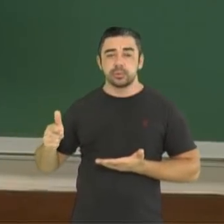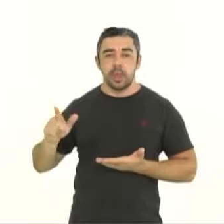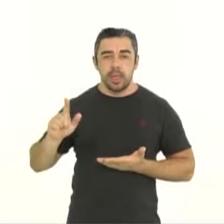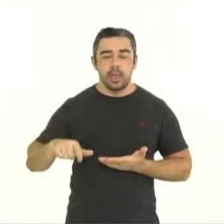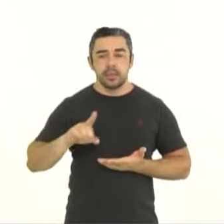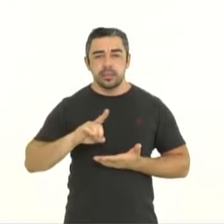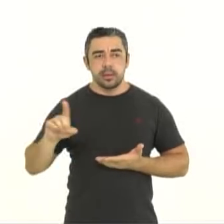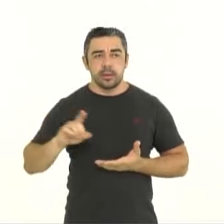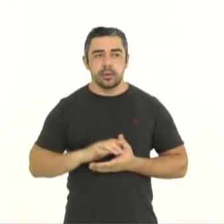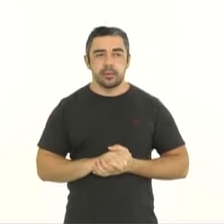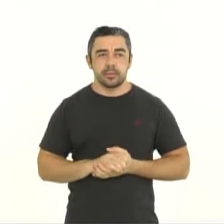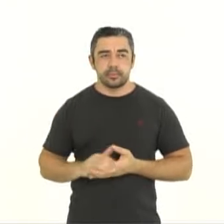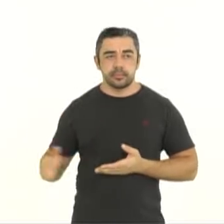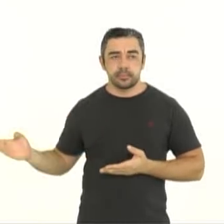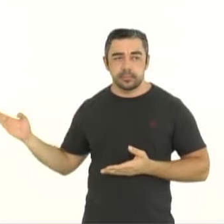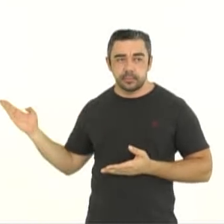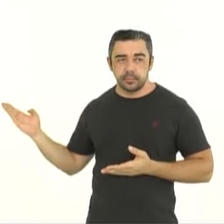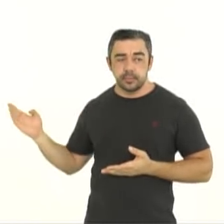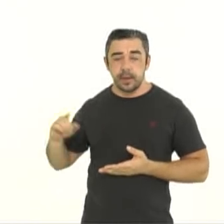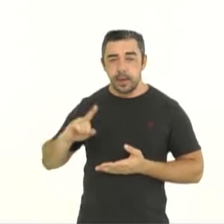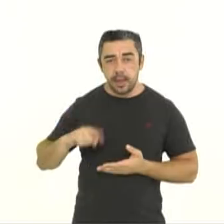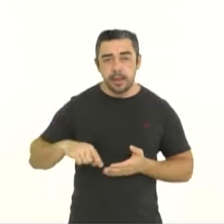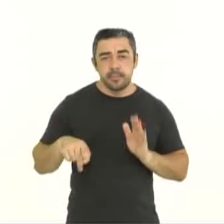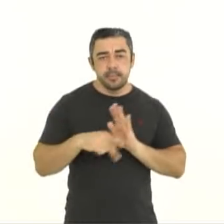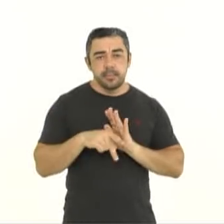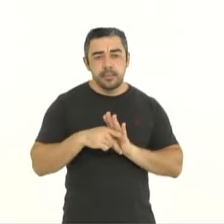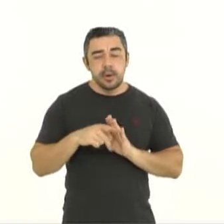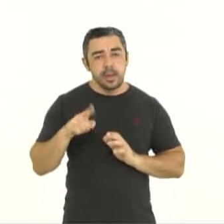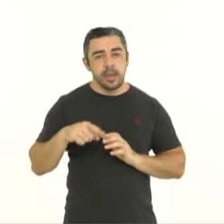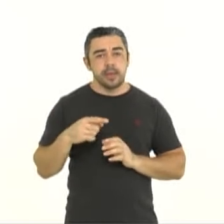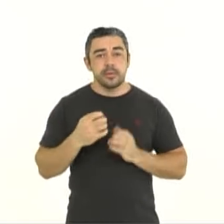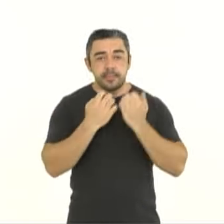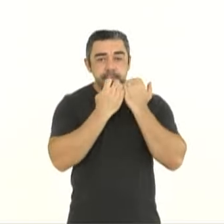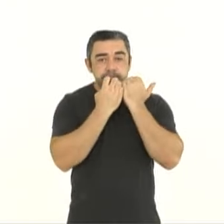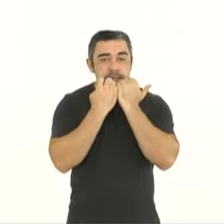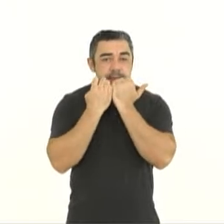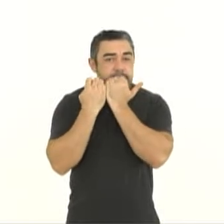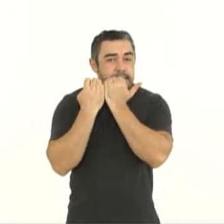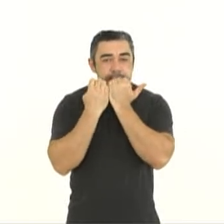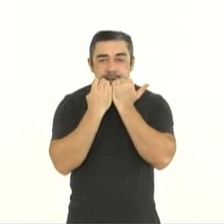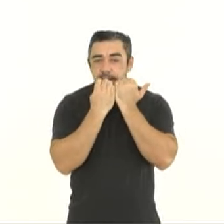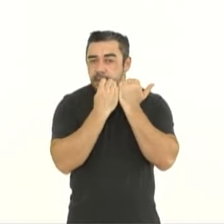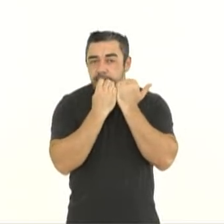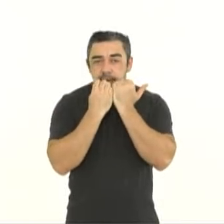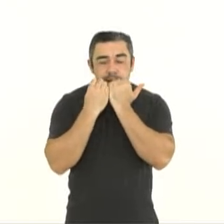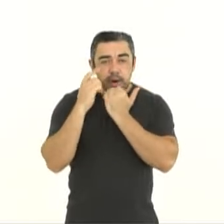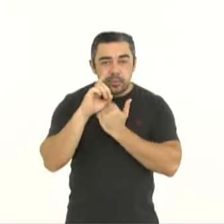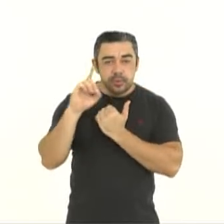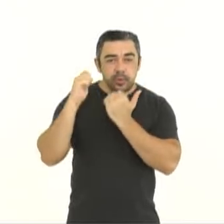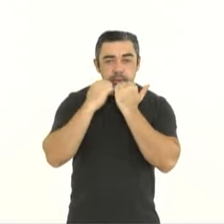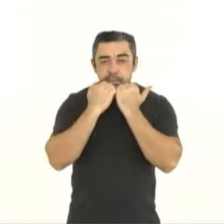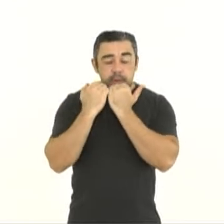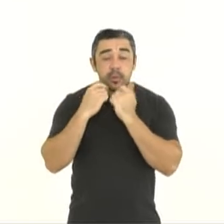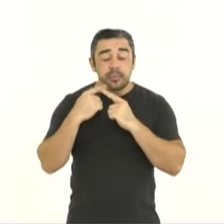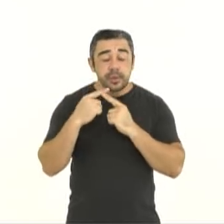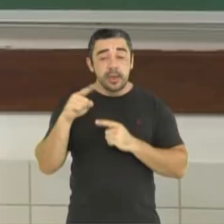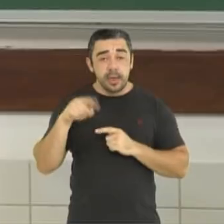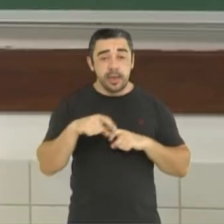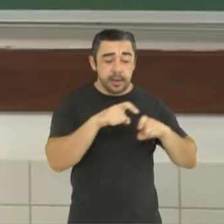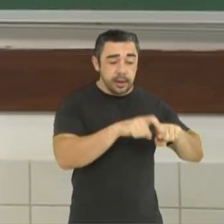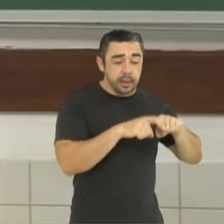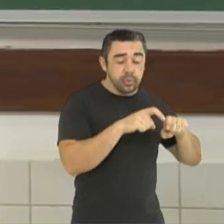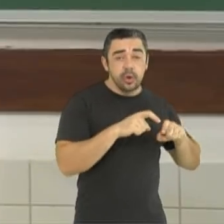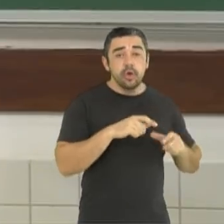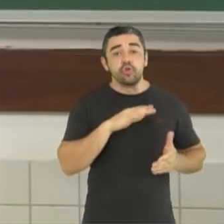divindade, o Quetzalcoatl é a divindade do milho, porque a agricultura era muito importante para eles. E todo deus